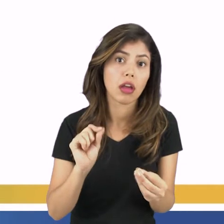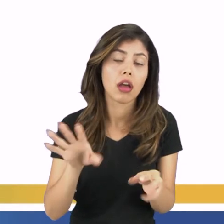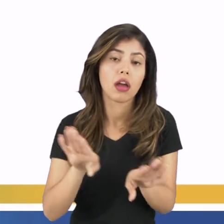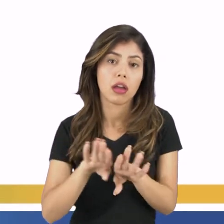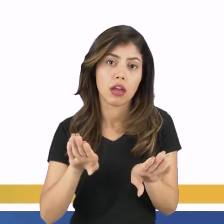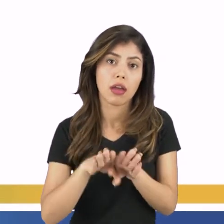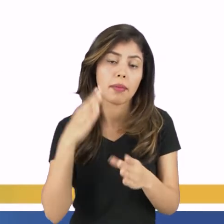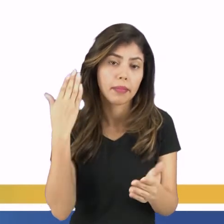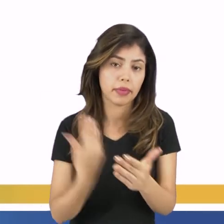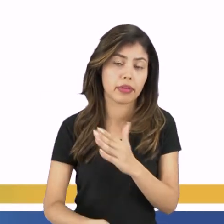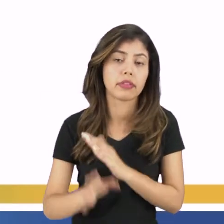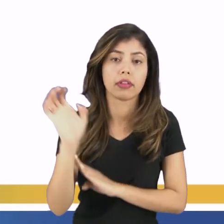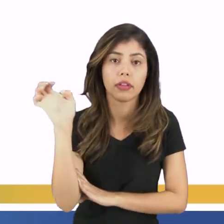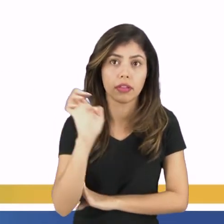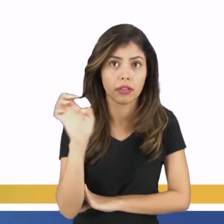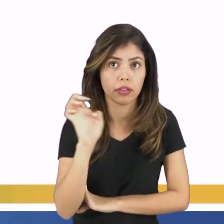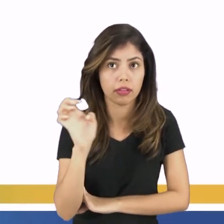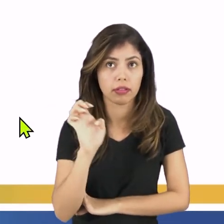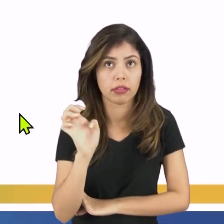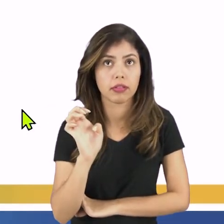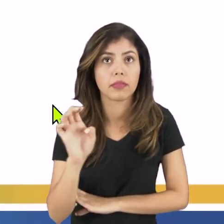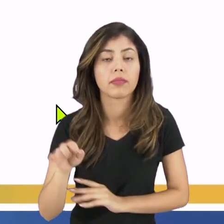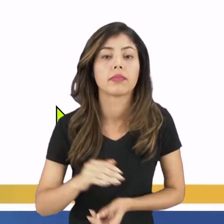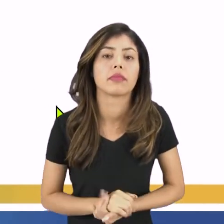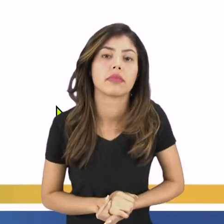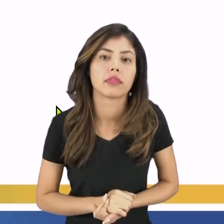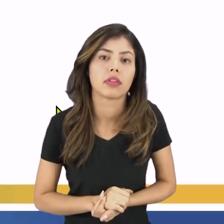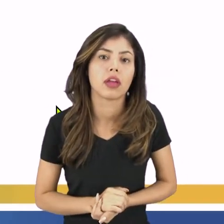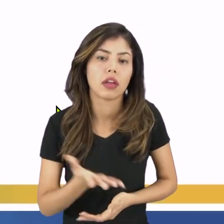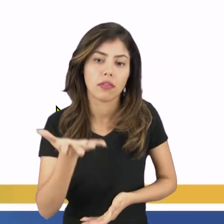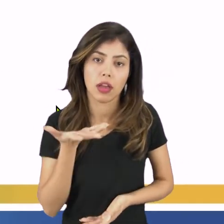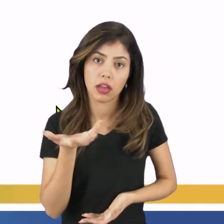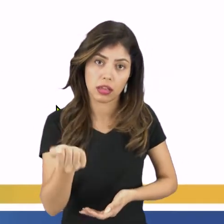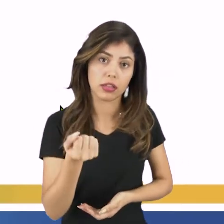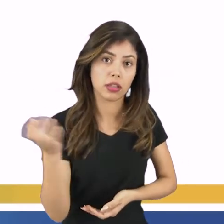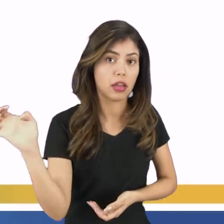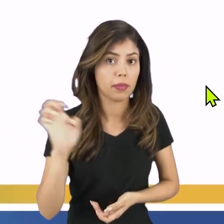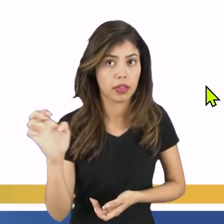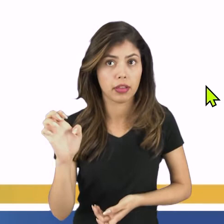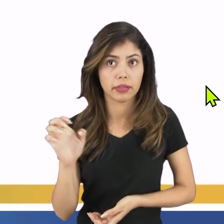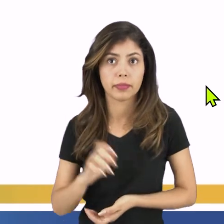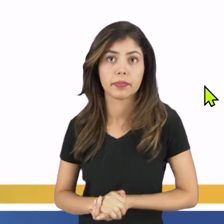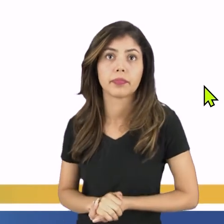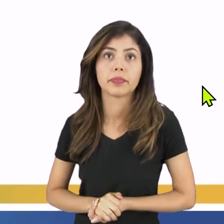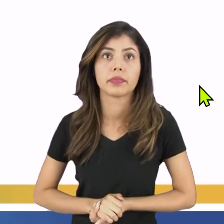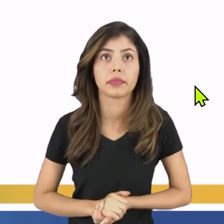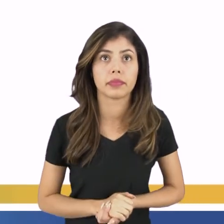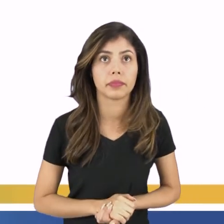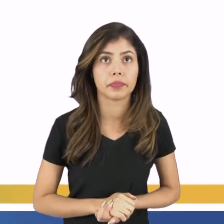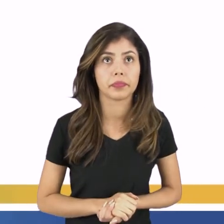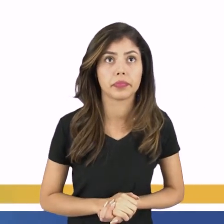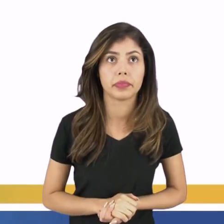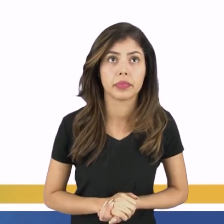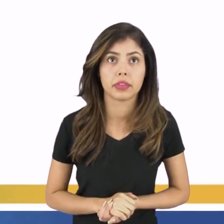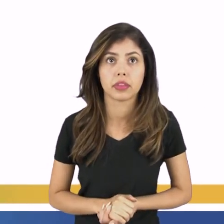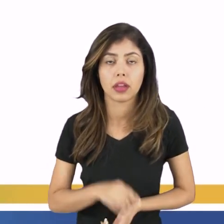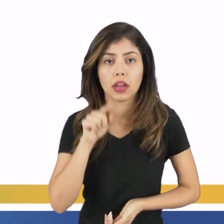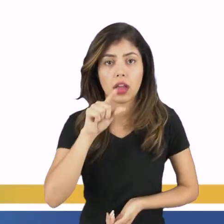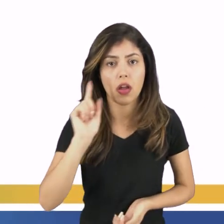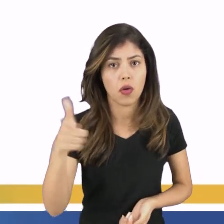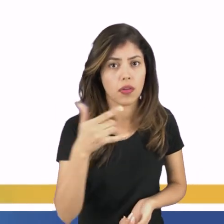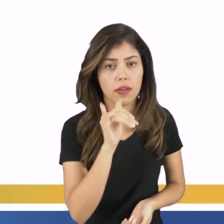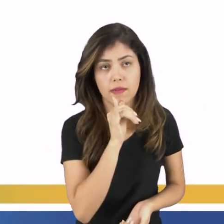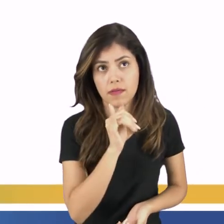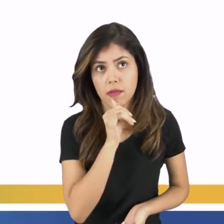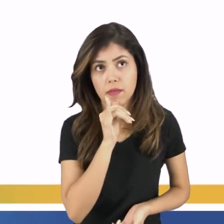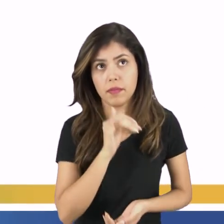vão perder elétrons, e íon ânions, que é aquele que vai receber elétrons. E aqui a gente tem outro